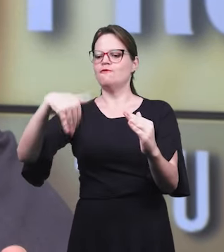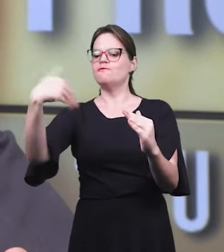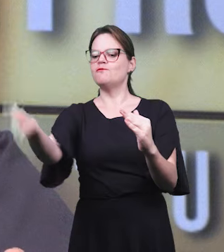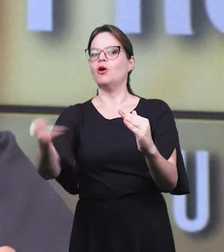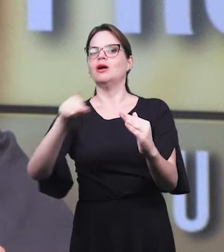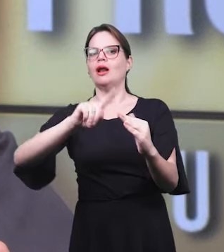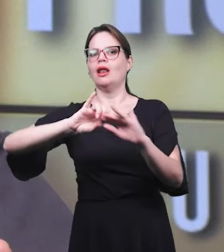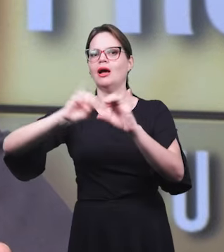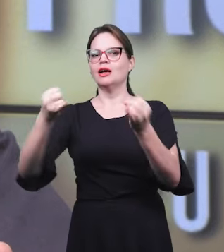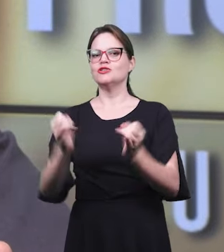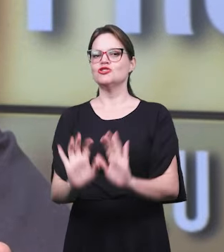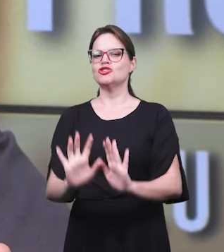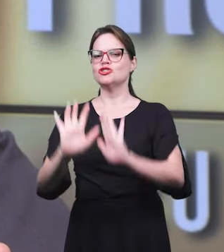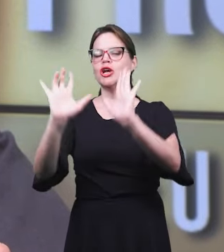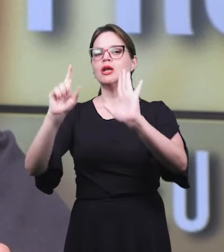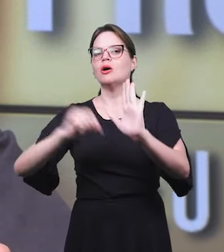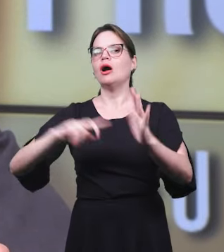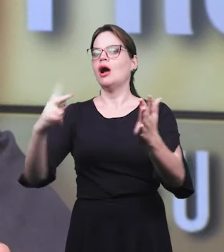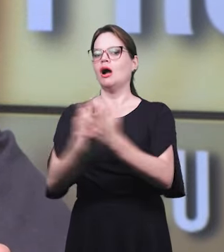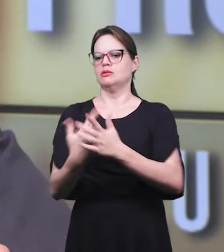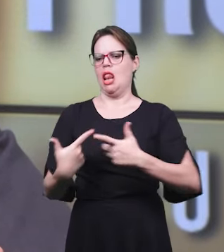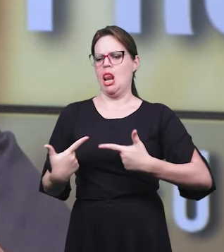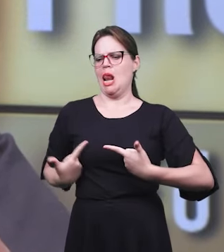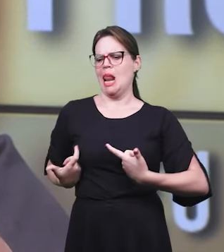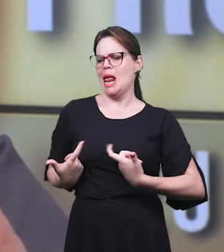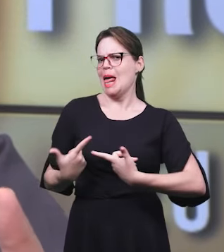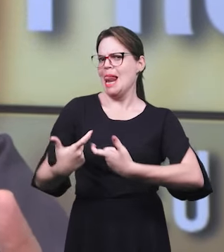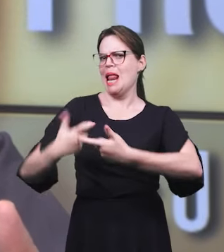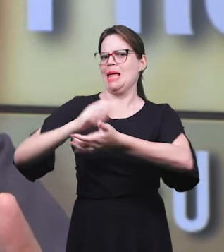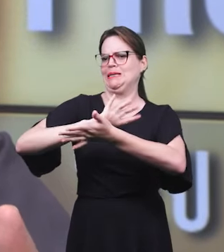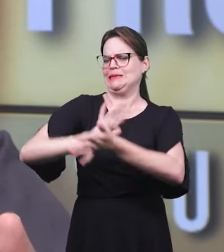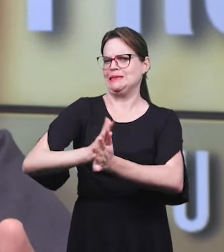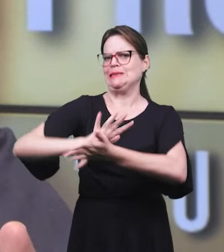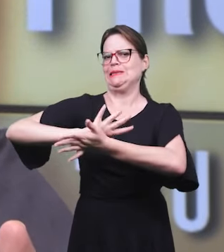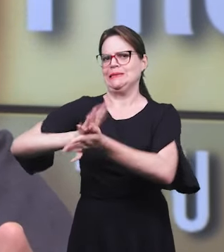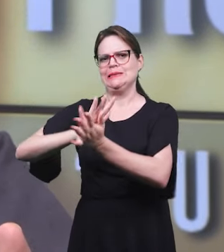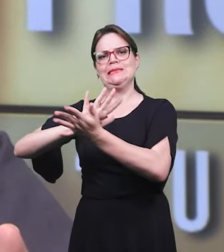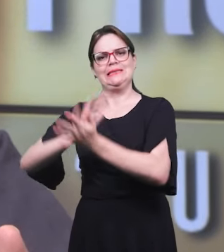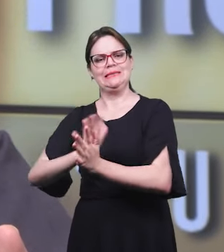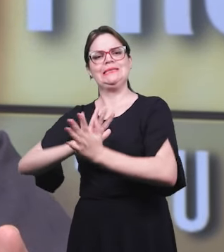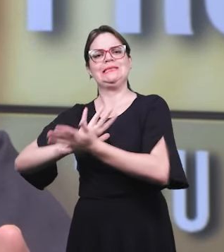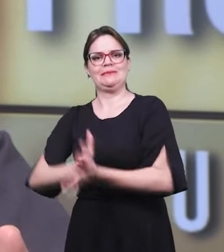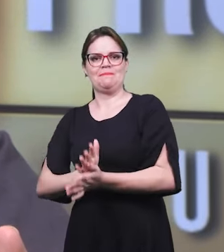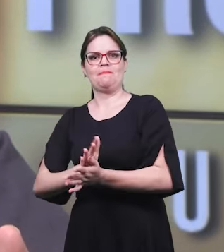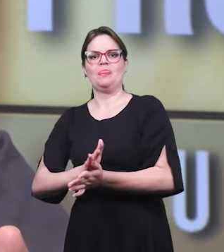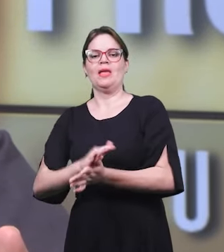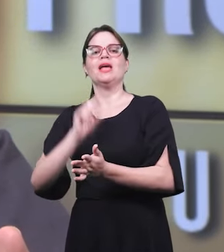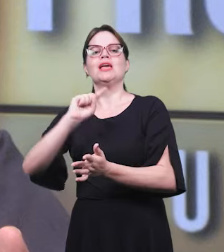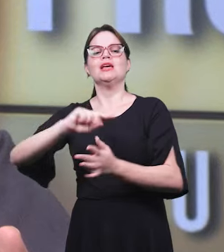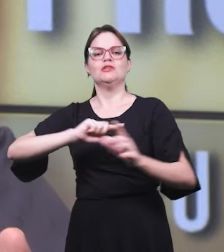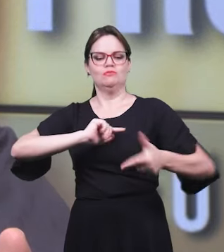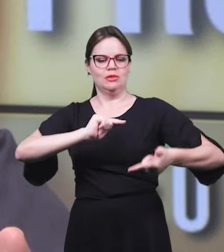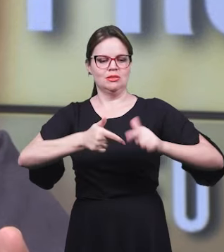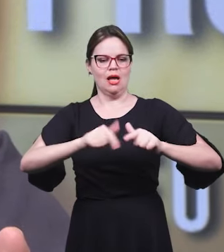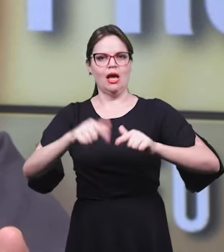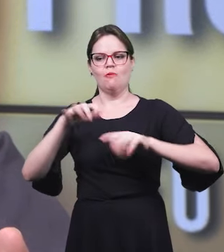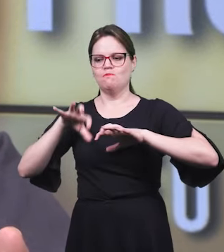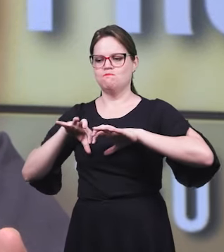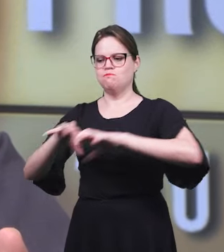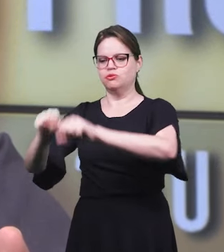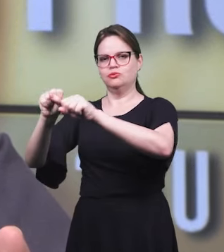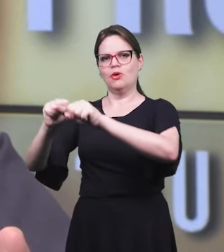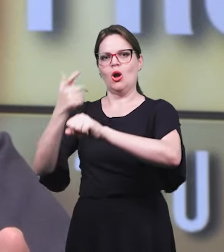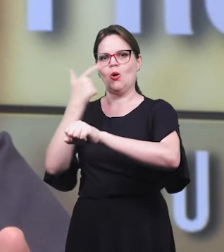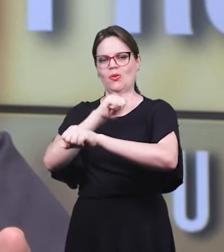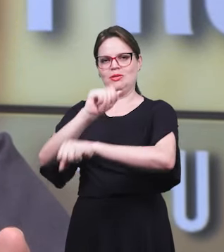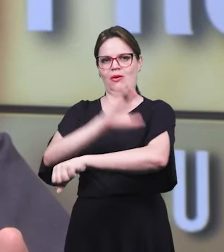foi feito, e aquela casa, aquela família foi preservada por conta de um mistério ali,